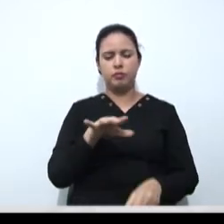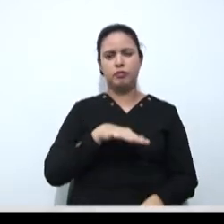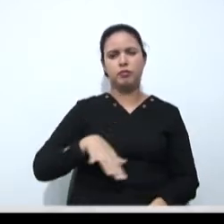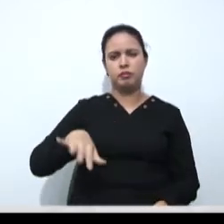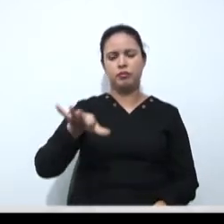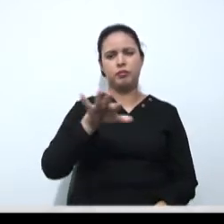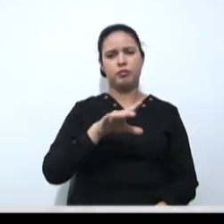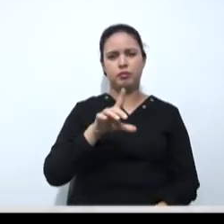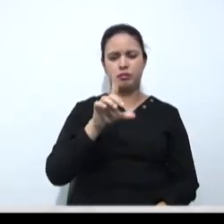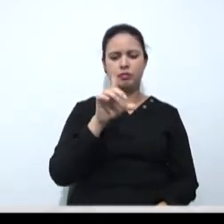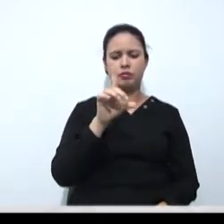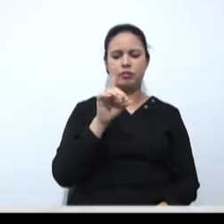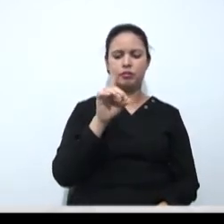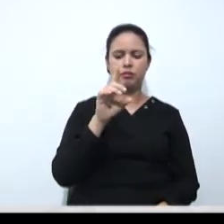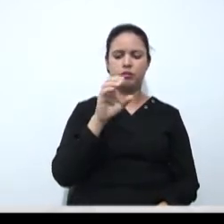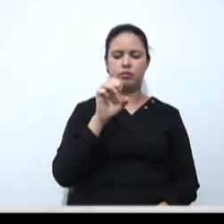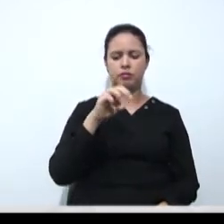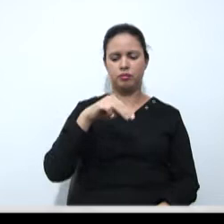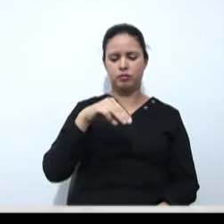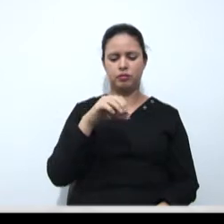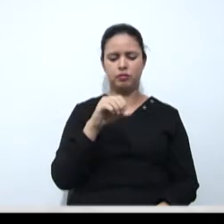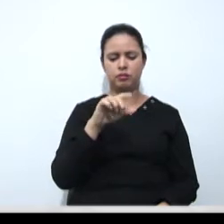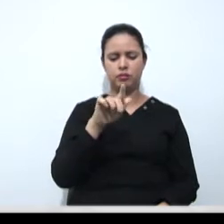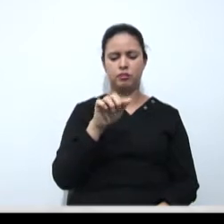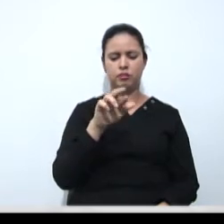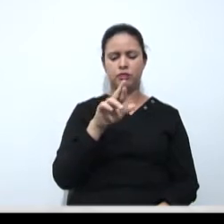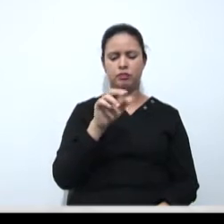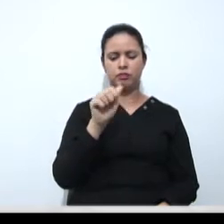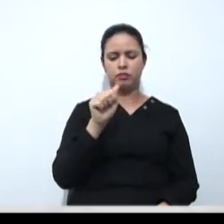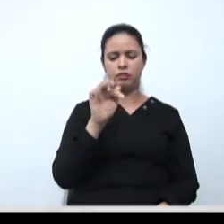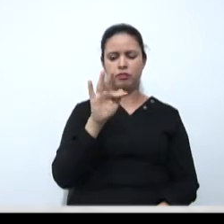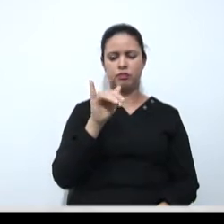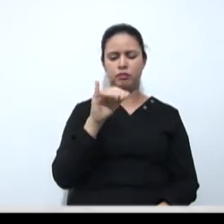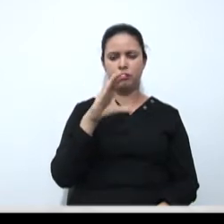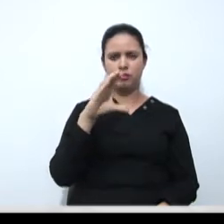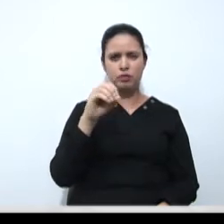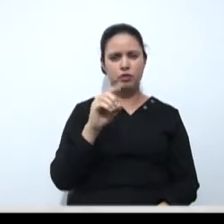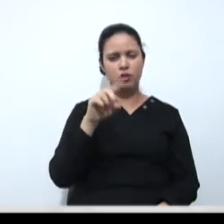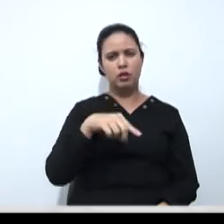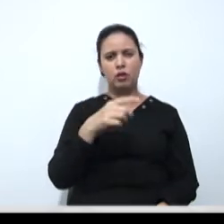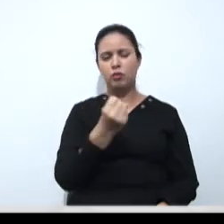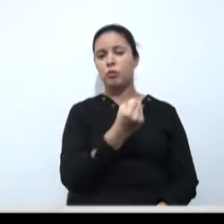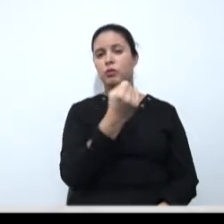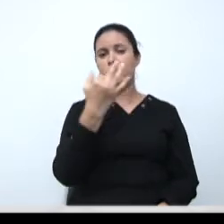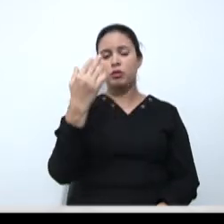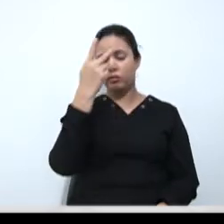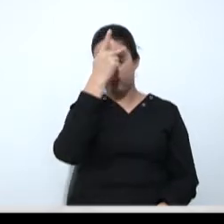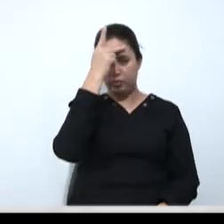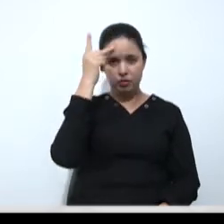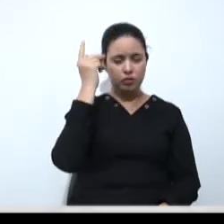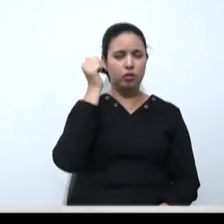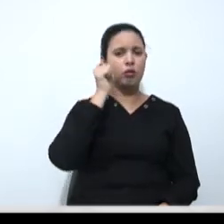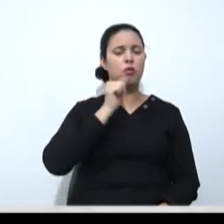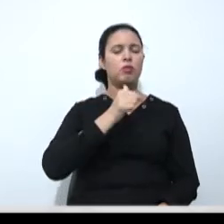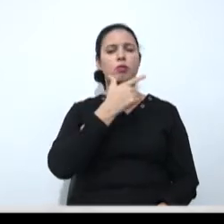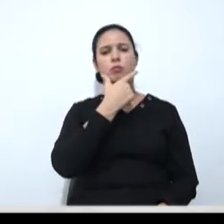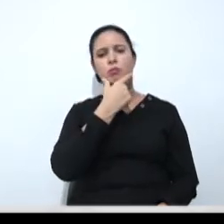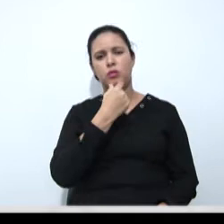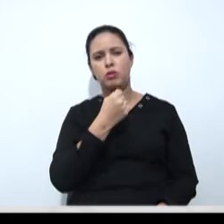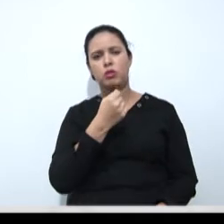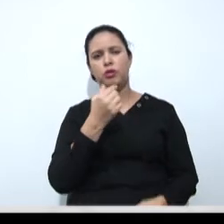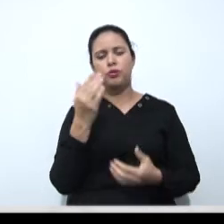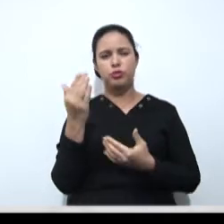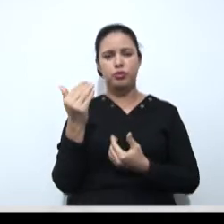de população, quantidade de criança, quantidade de idosos, a quantidade de pessoas, também